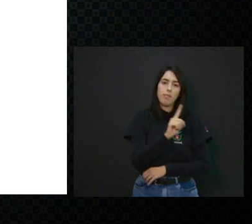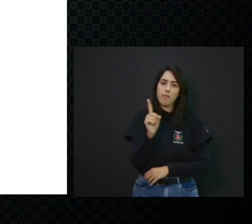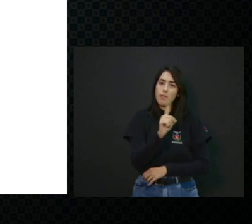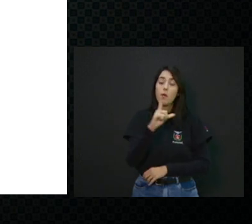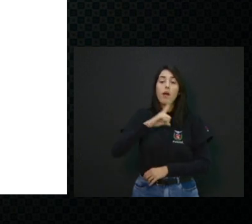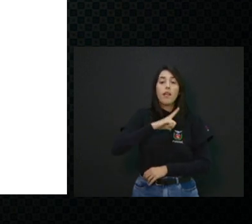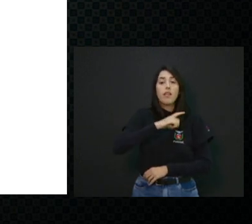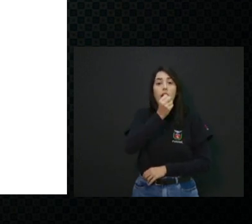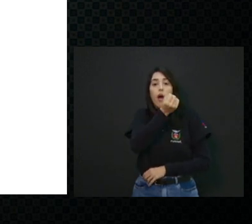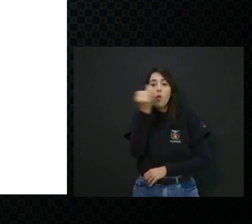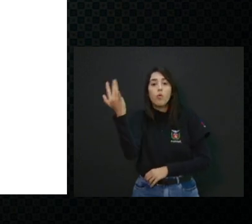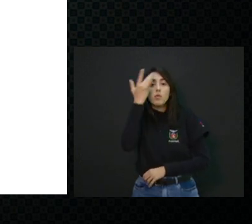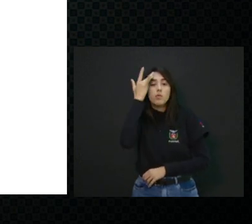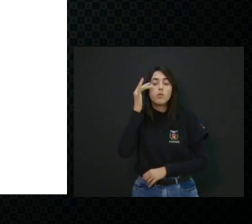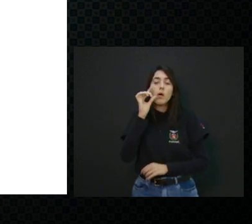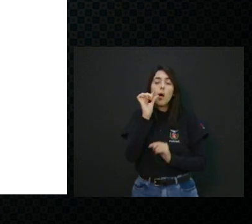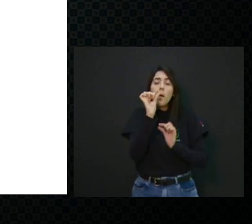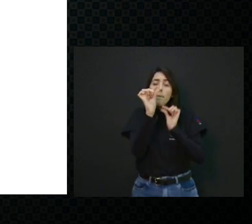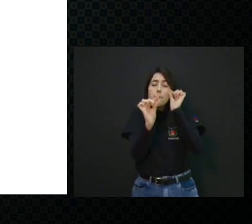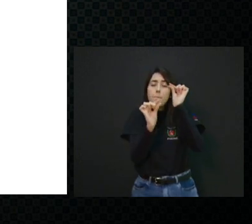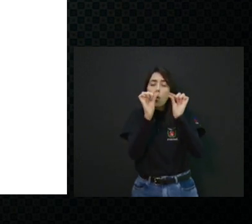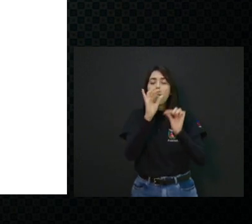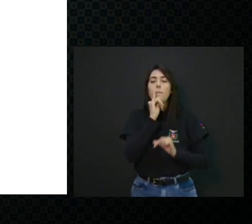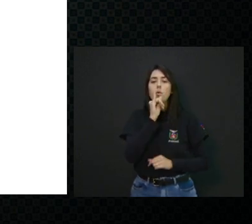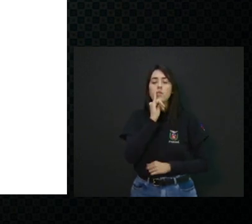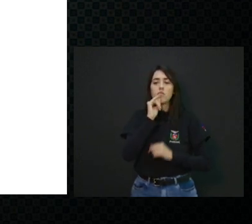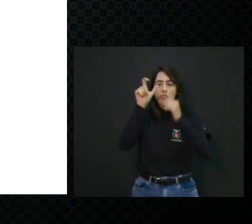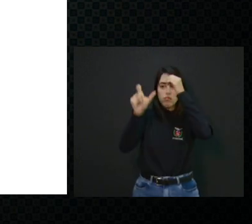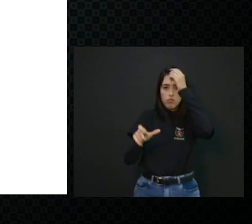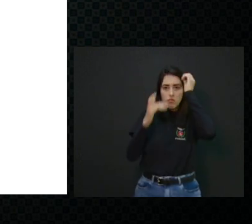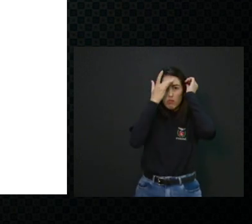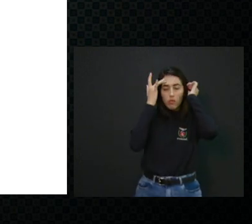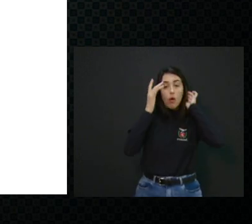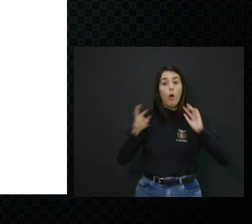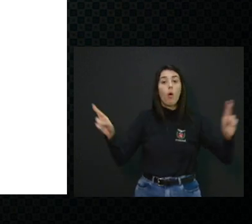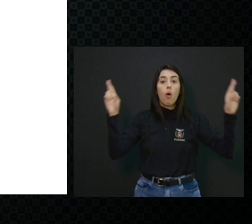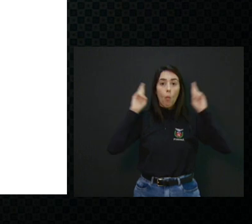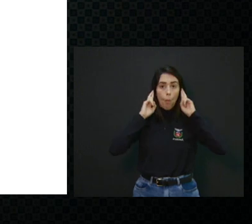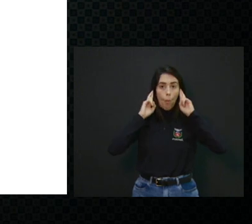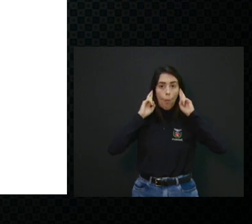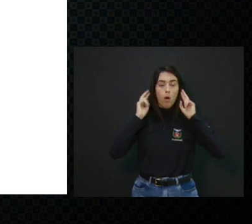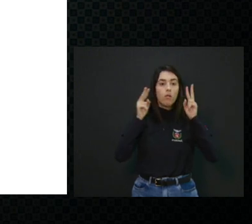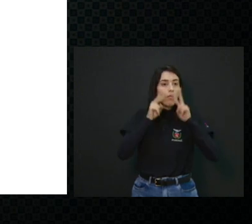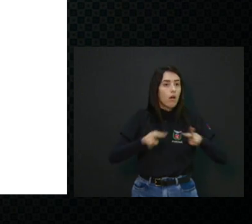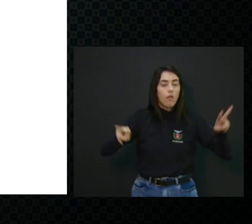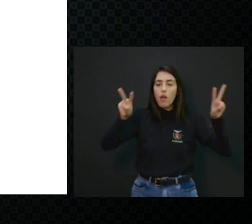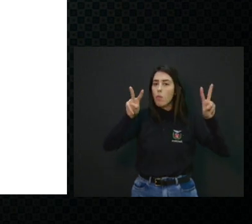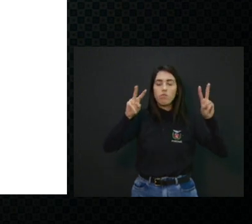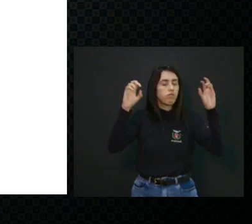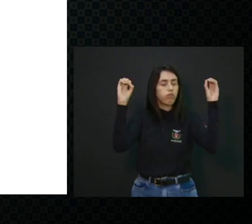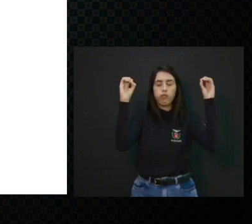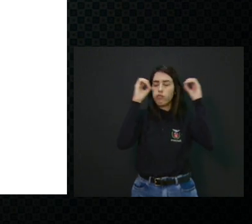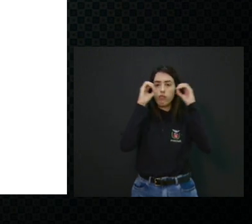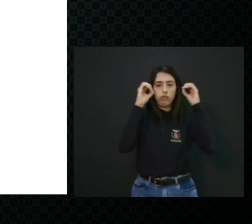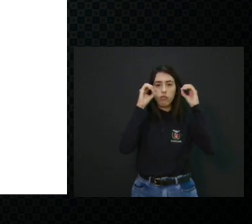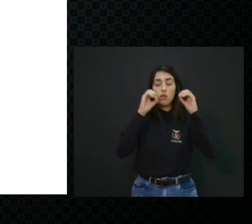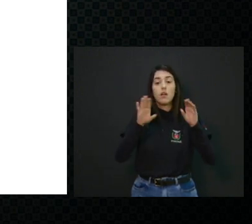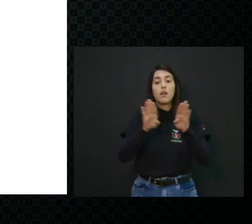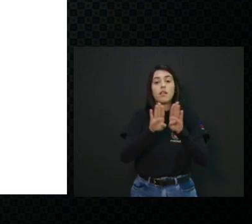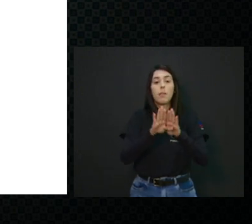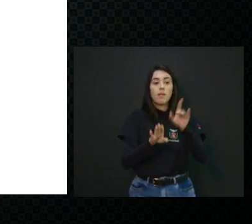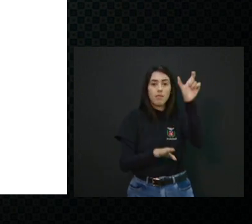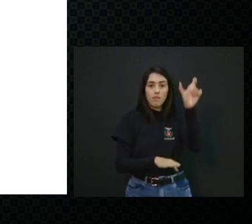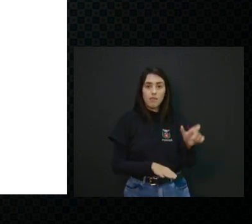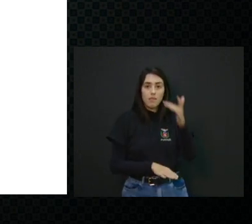resíduos. Então, nós vamos ter aquele que não ouve nada e não enxerga nada, nós vamos ter aquela pessoa que apresenta uma